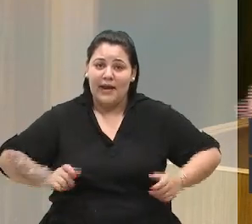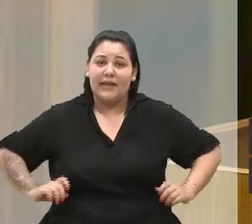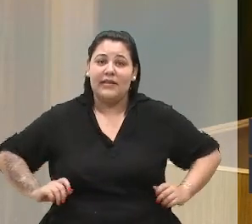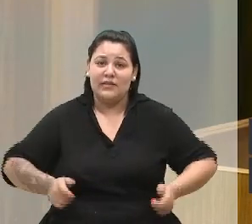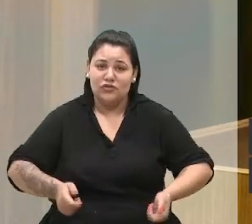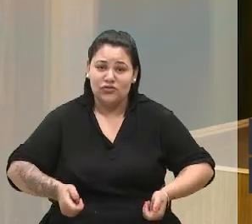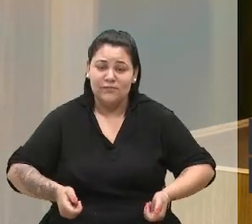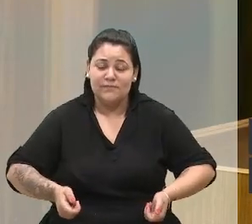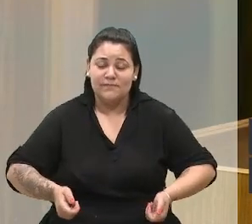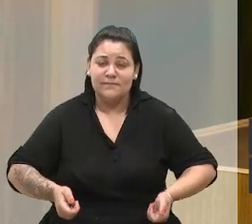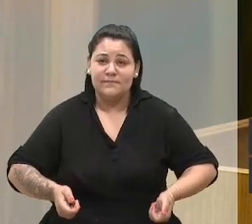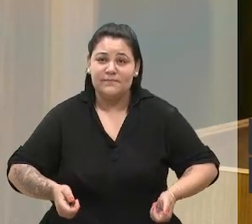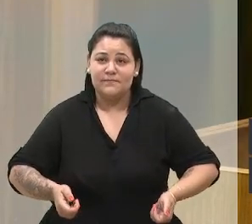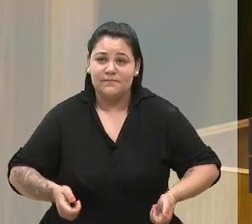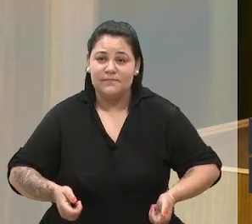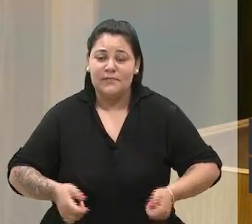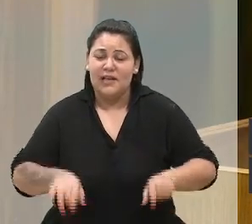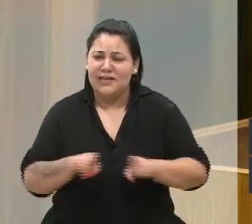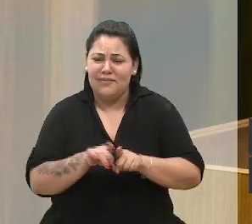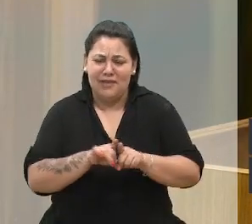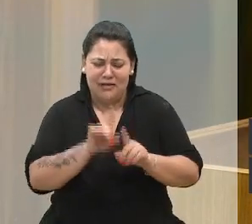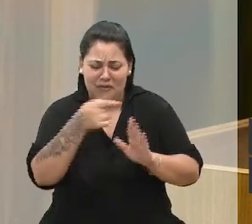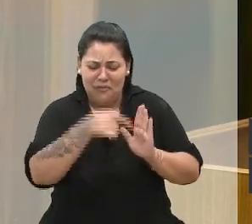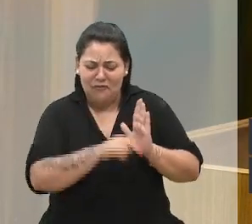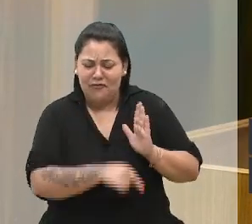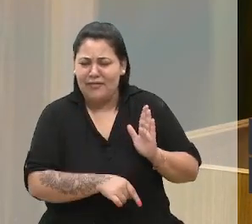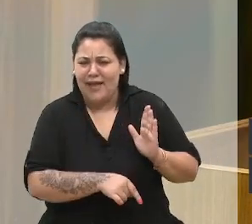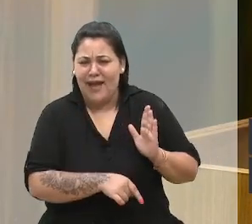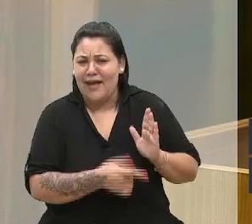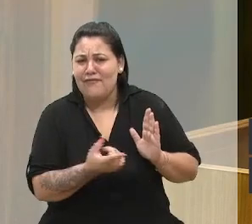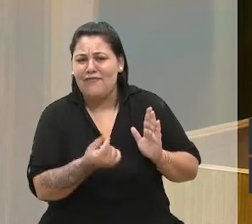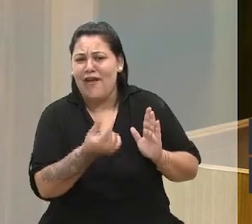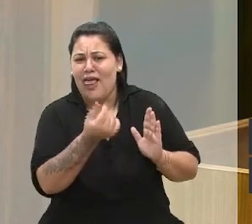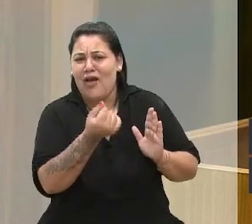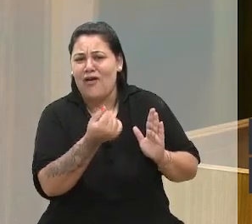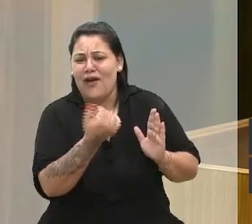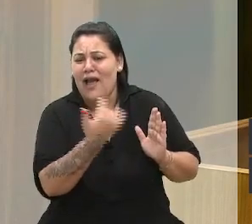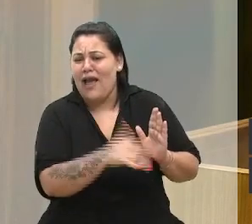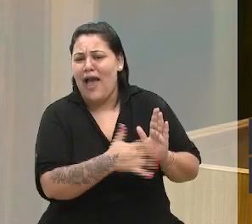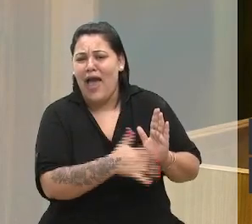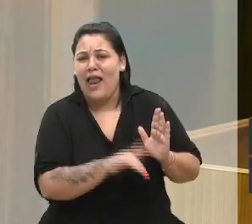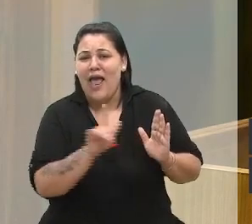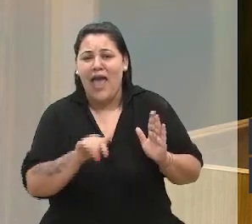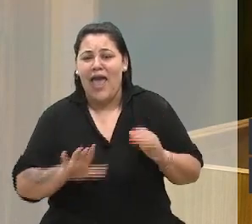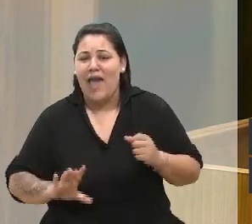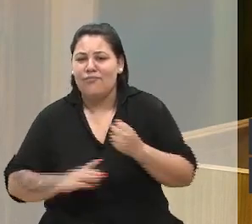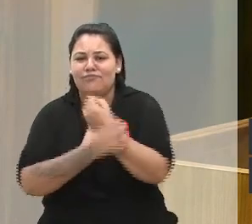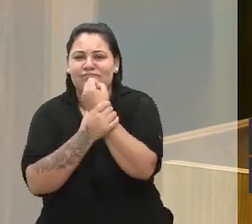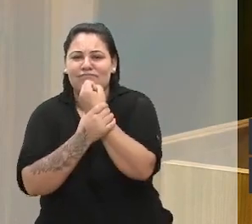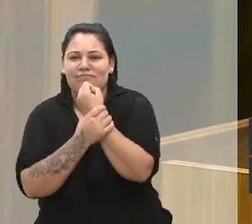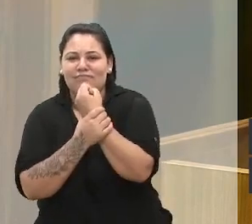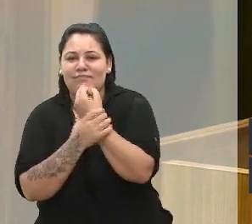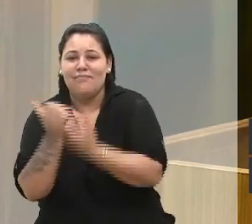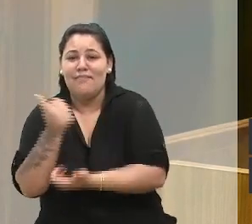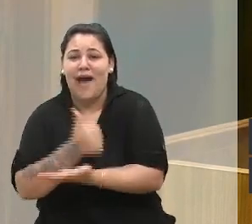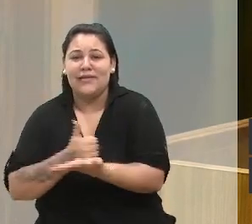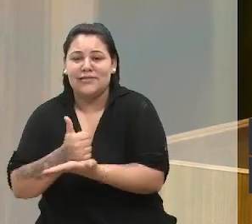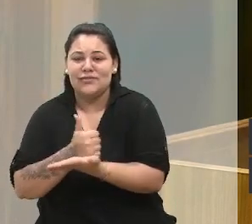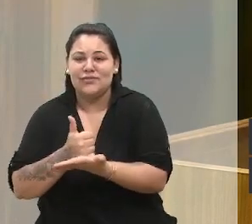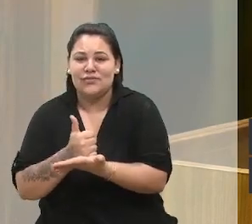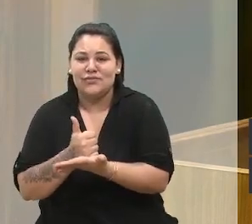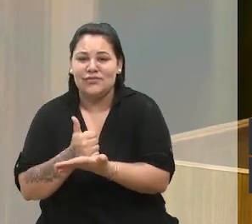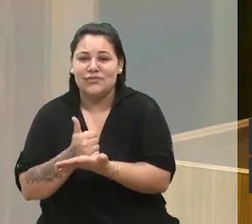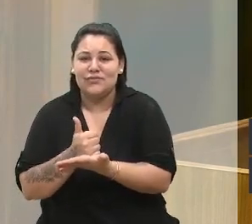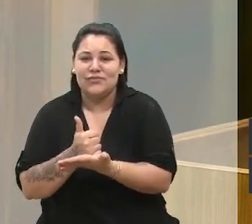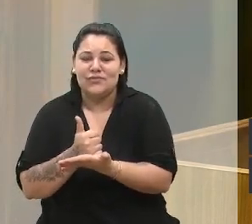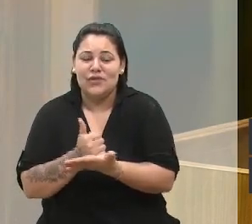E aqui eu nem quero entrar na questão de custo, porque não é custo, é uma garantia básica de que os estudantes